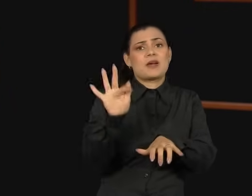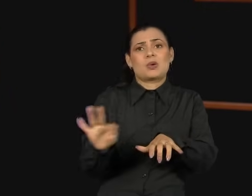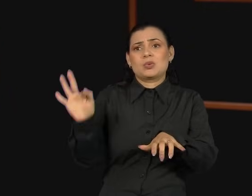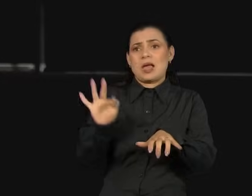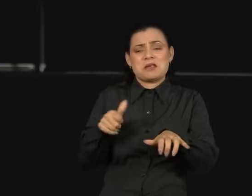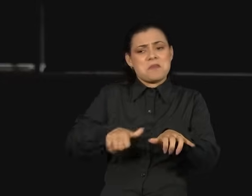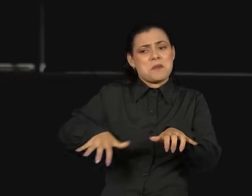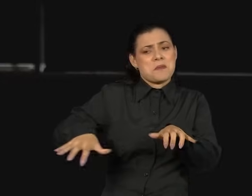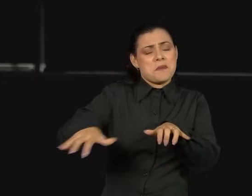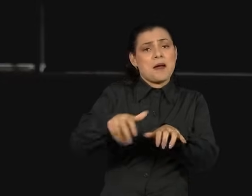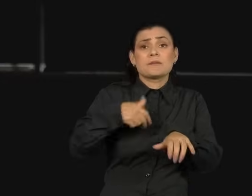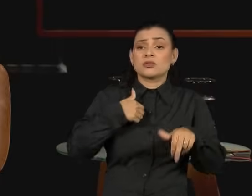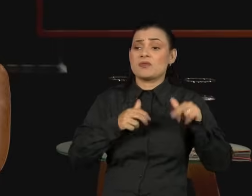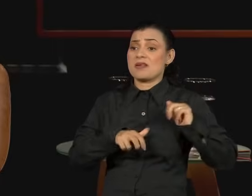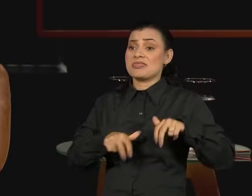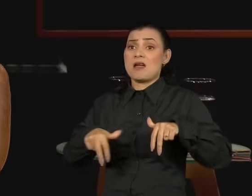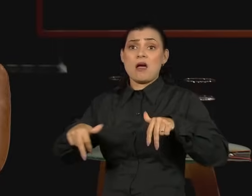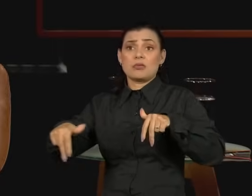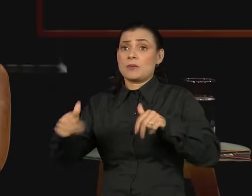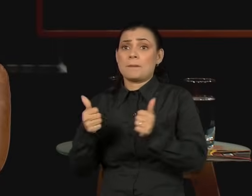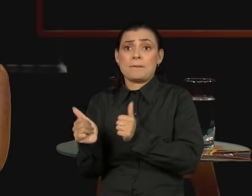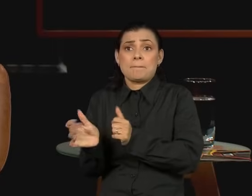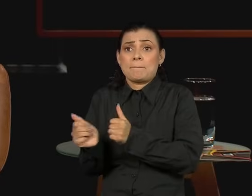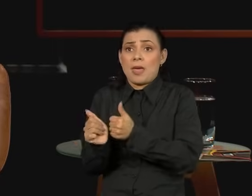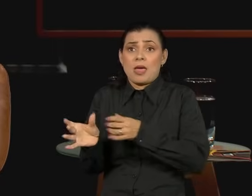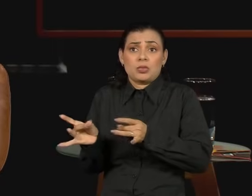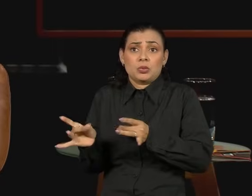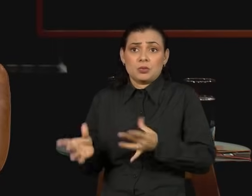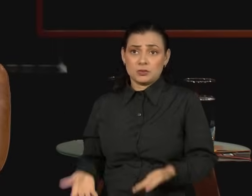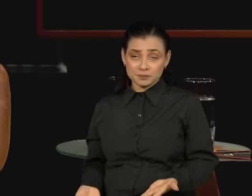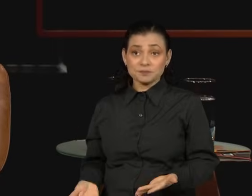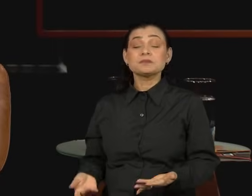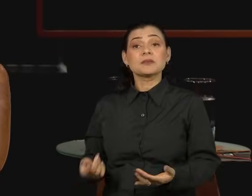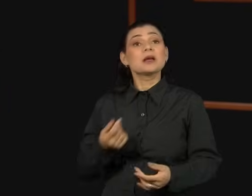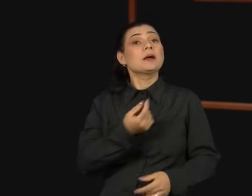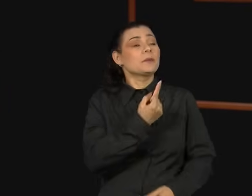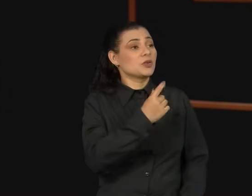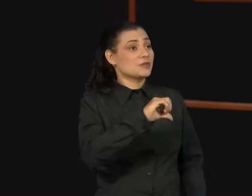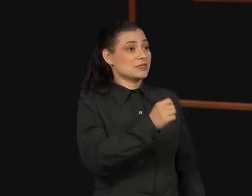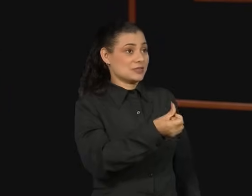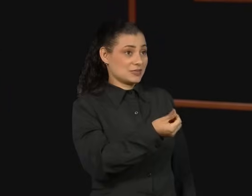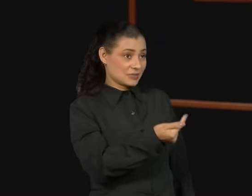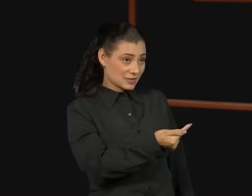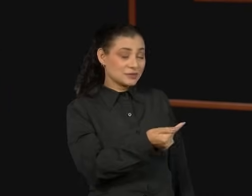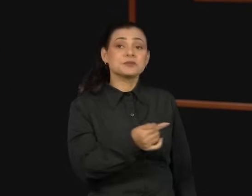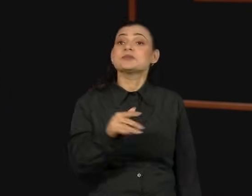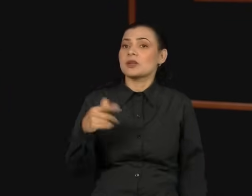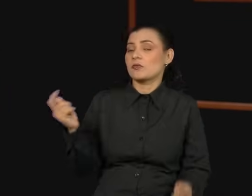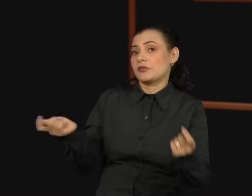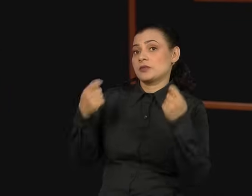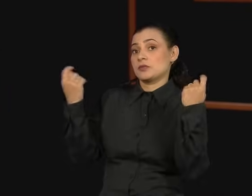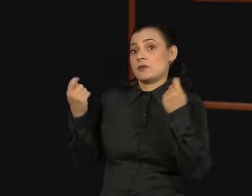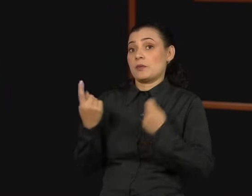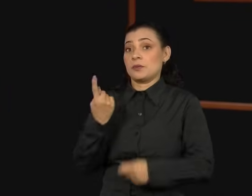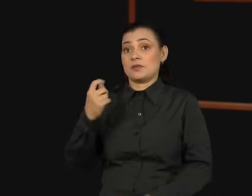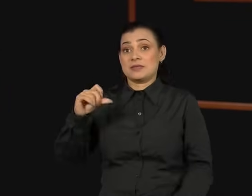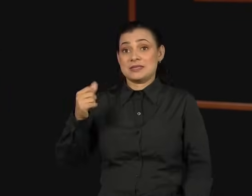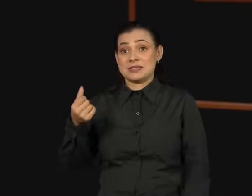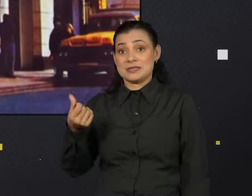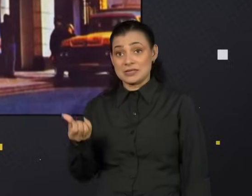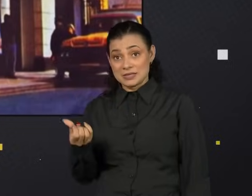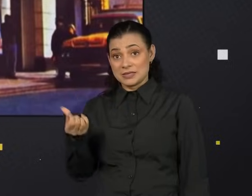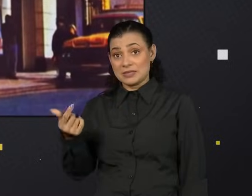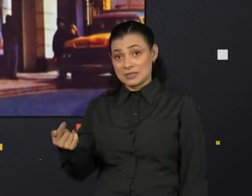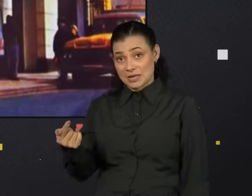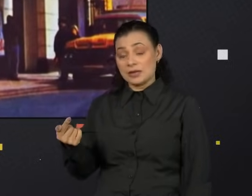Antônia, a gente ia a pé. O festival de música mais famoso foi justamente o de 67. Exatamente. O Festival de 67, onde eu